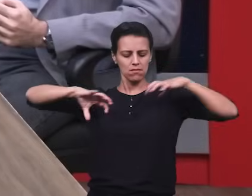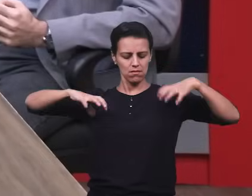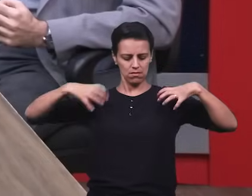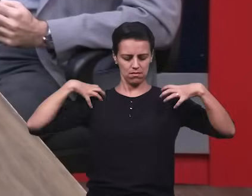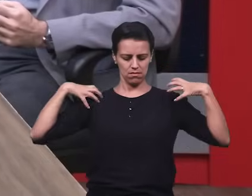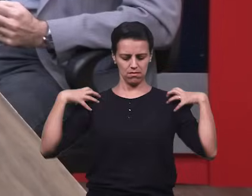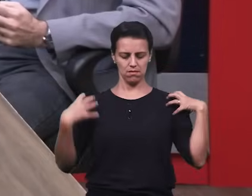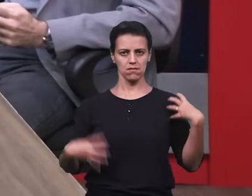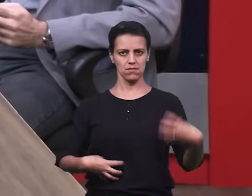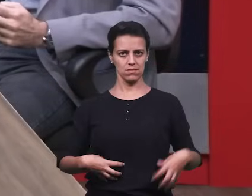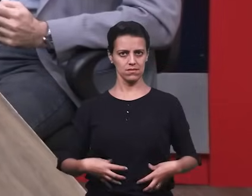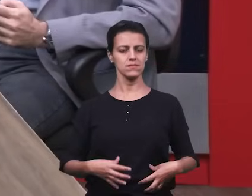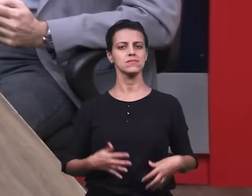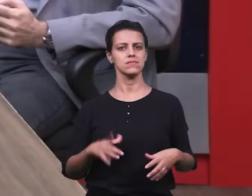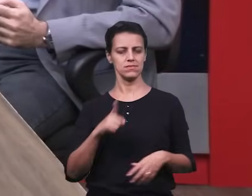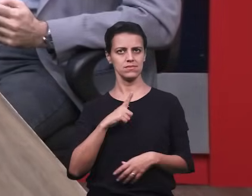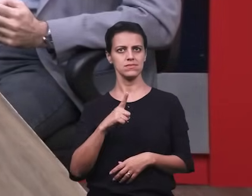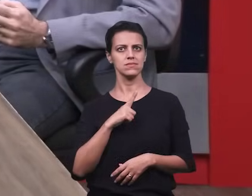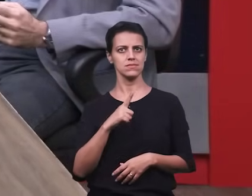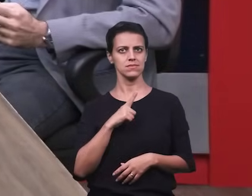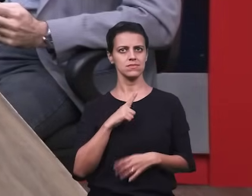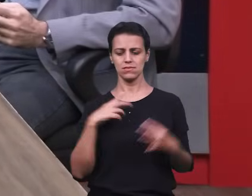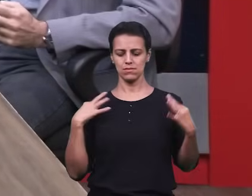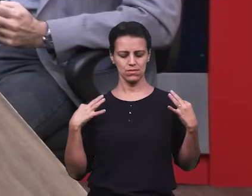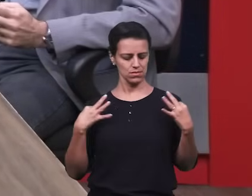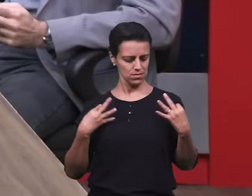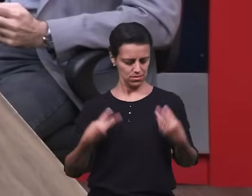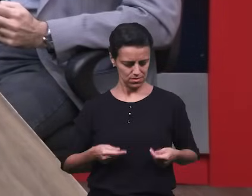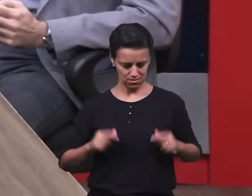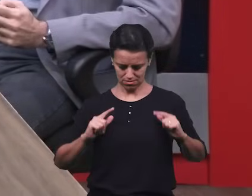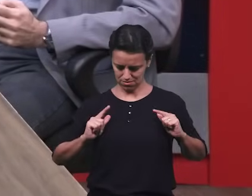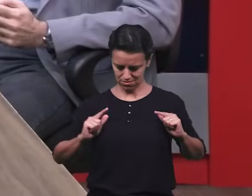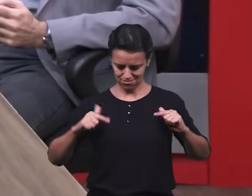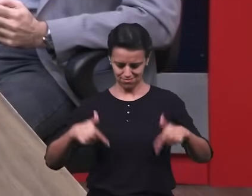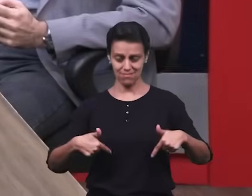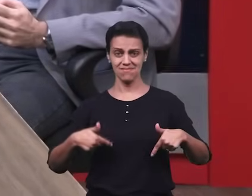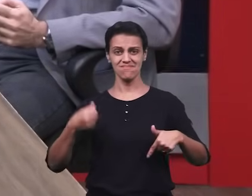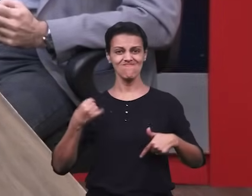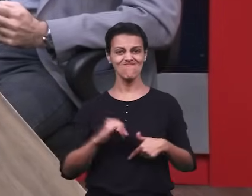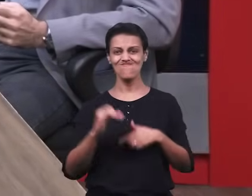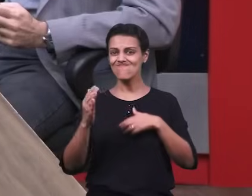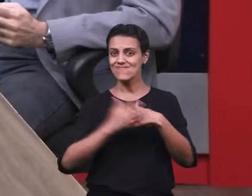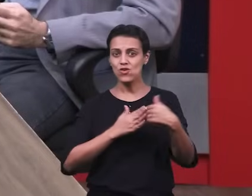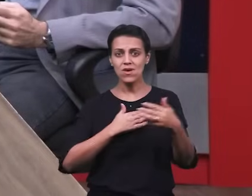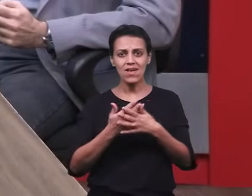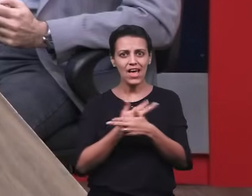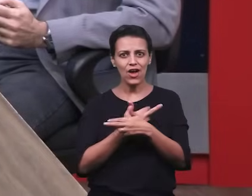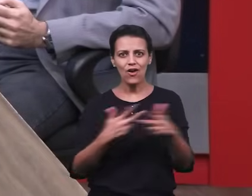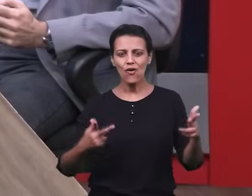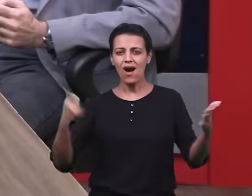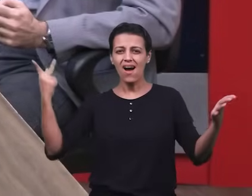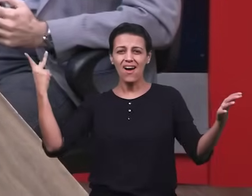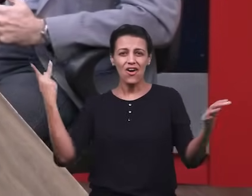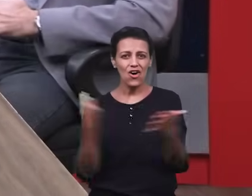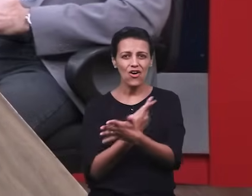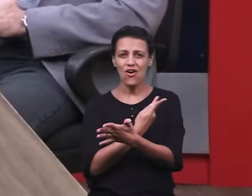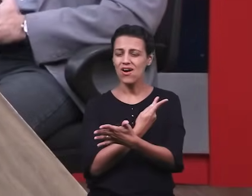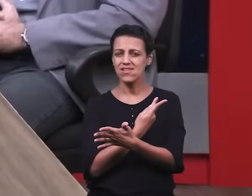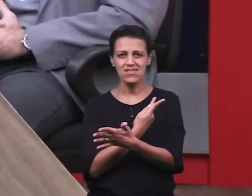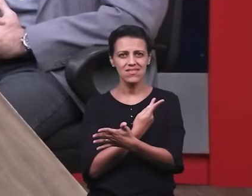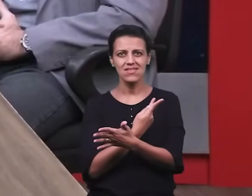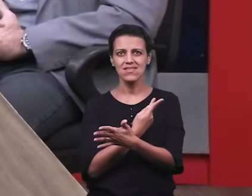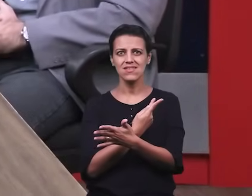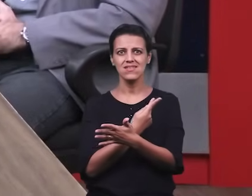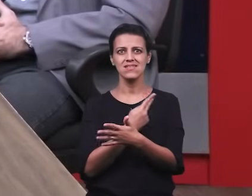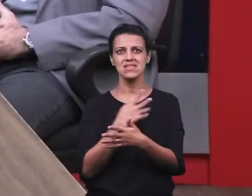Eles estão atuando em todo o corpo. Se qualquer situação ocorre, seja